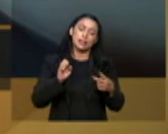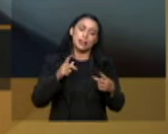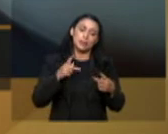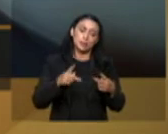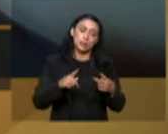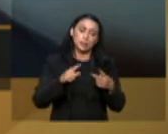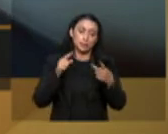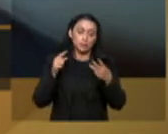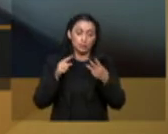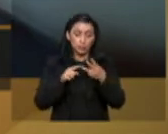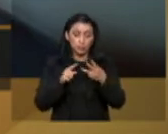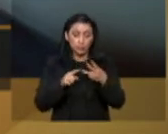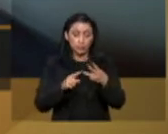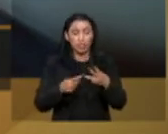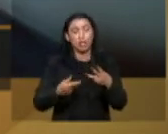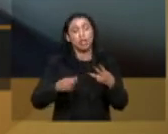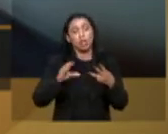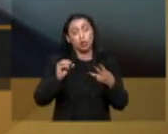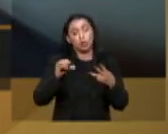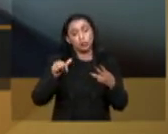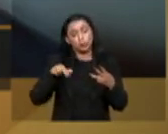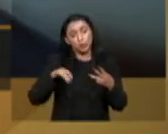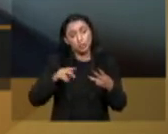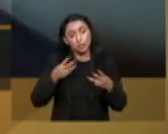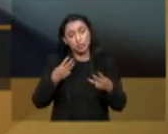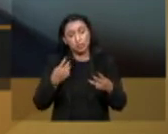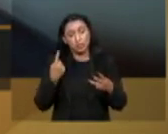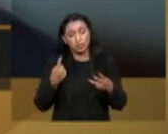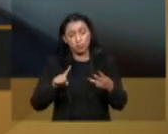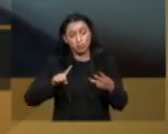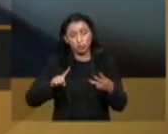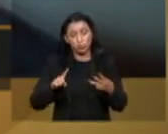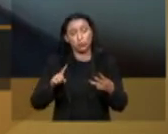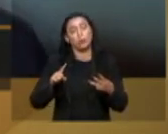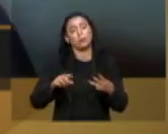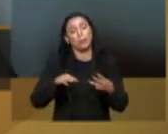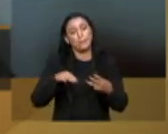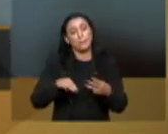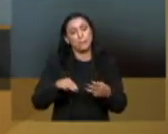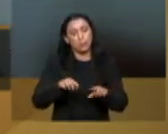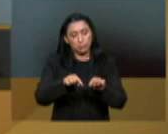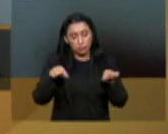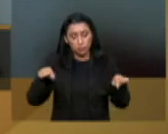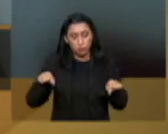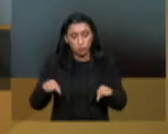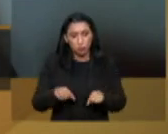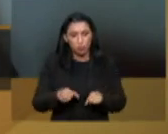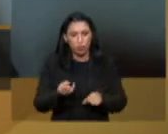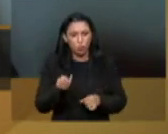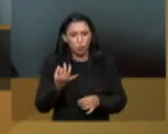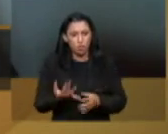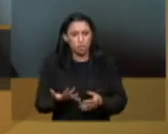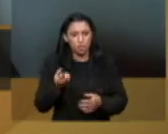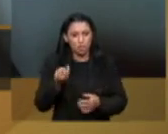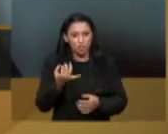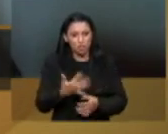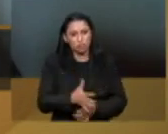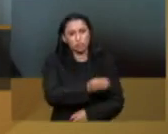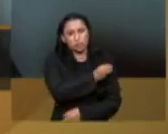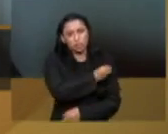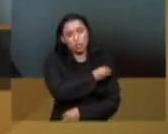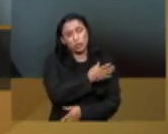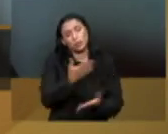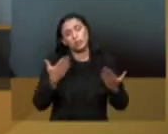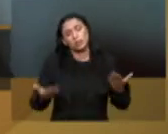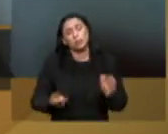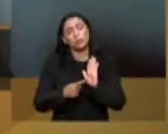título de COFINS por metro cúbico de água. Pois bem, os contextos acima